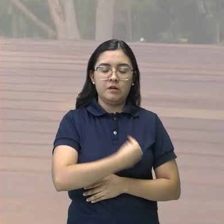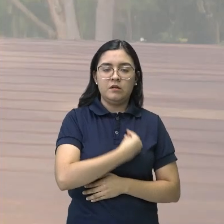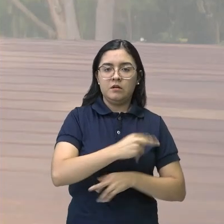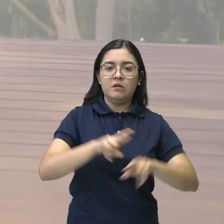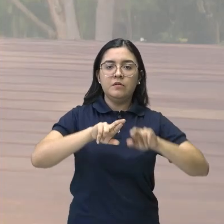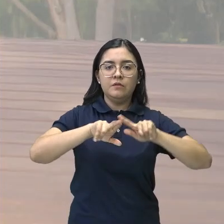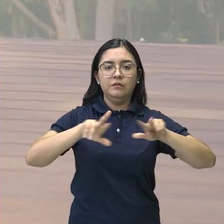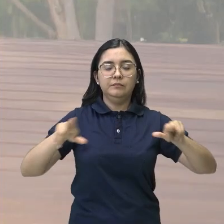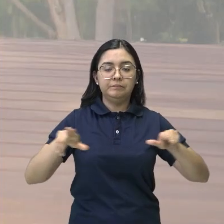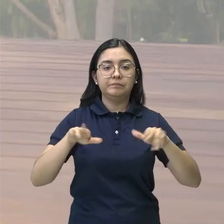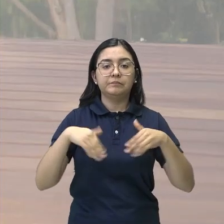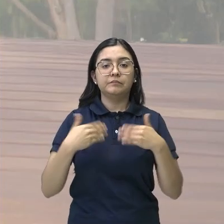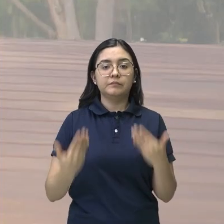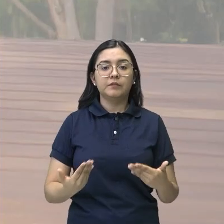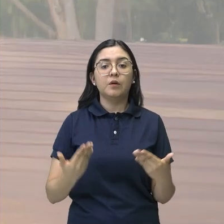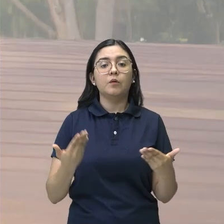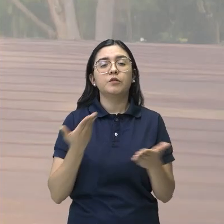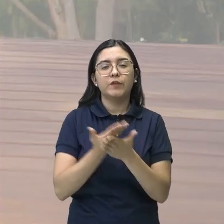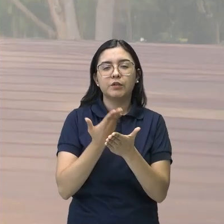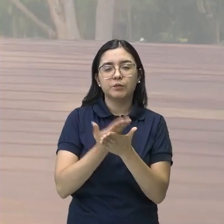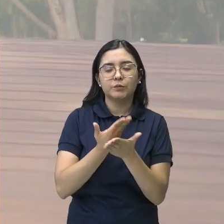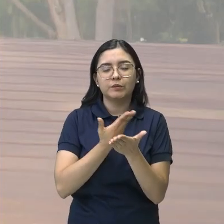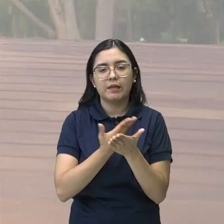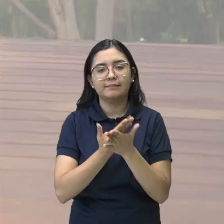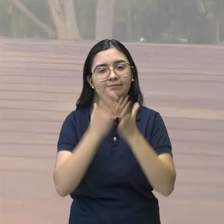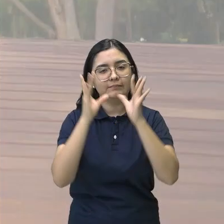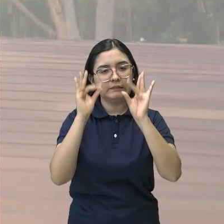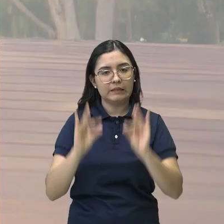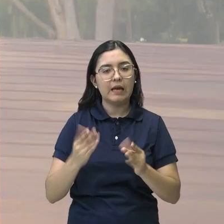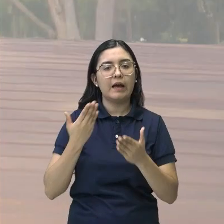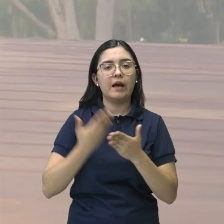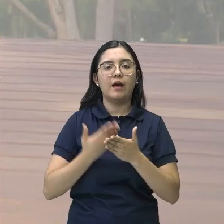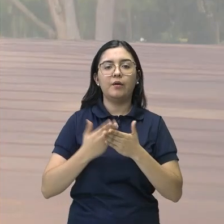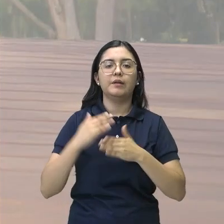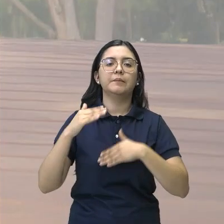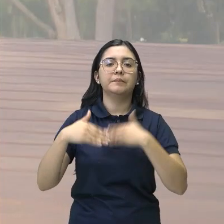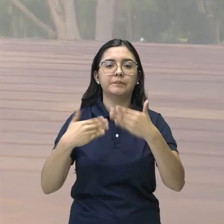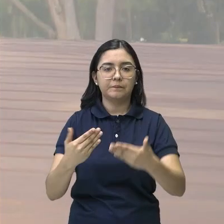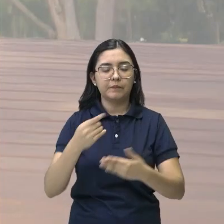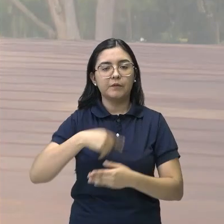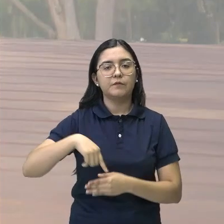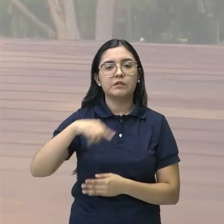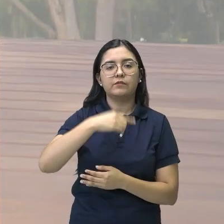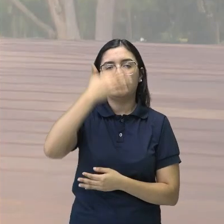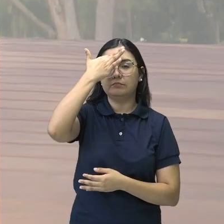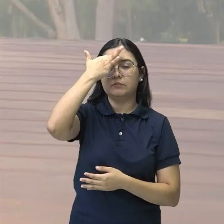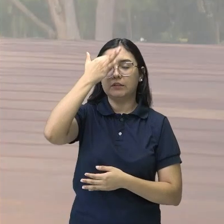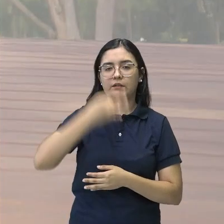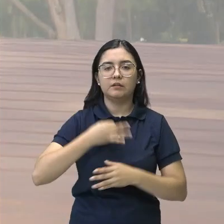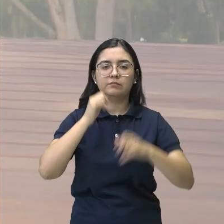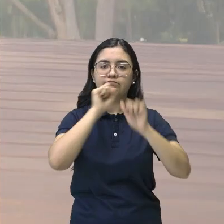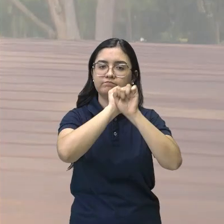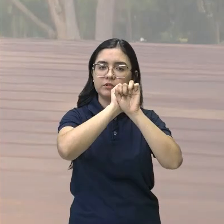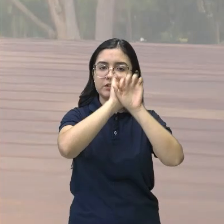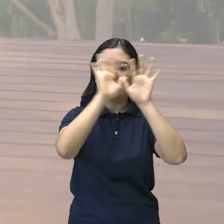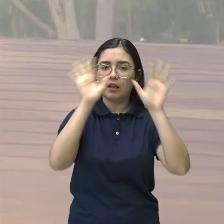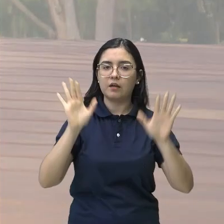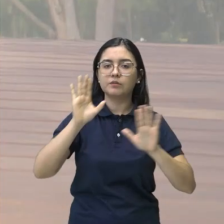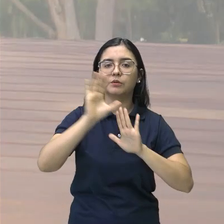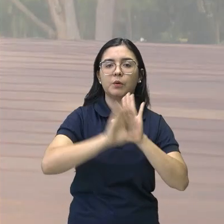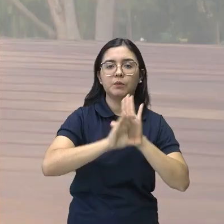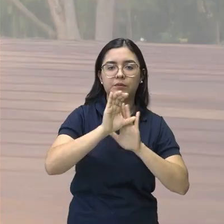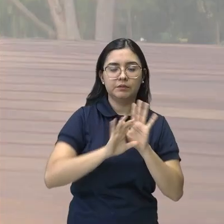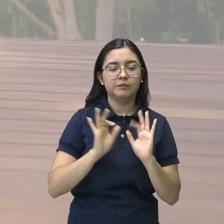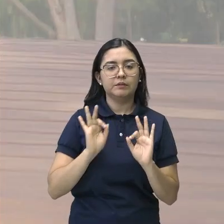biodiversidade, certo? Então, a gente vai estudar bastante sobre isso ao longo da nossa aula, né? E você vai compreender melhor esse